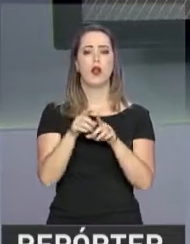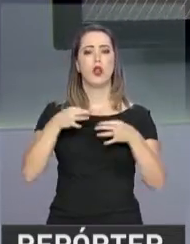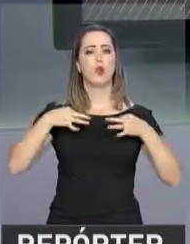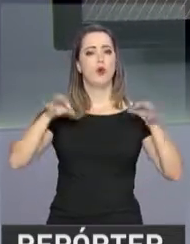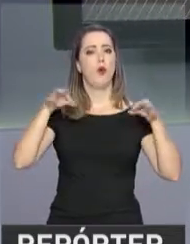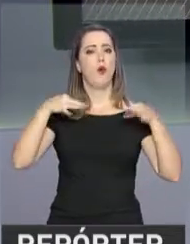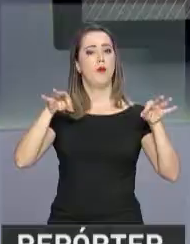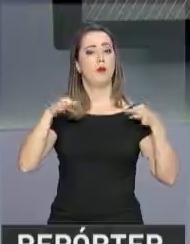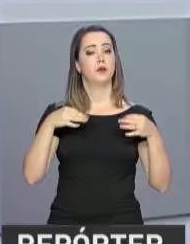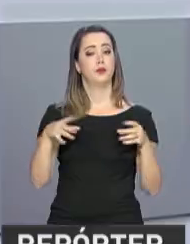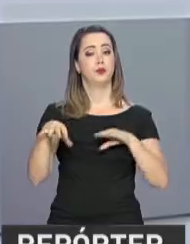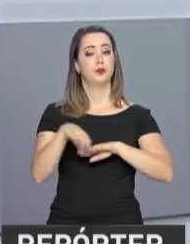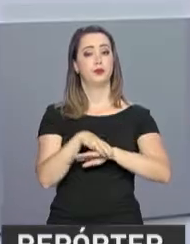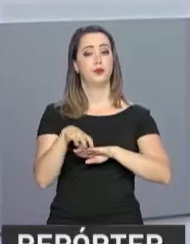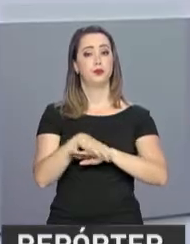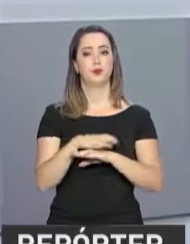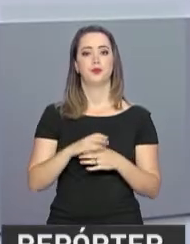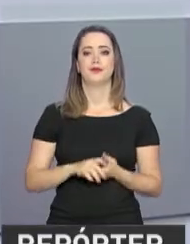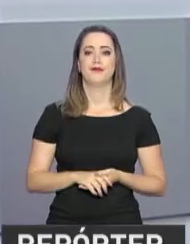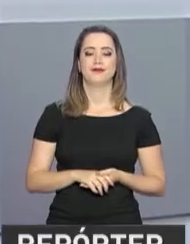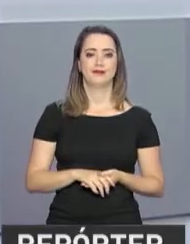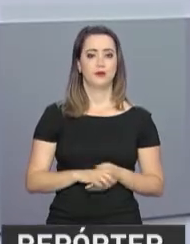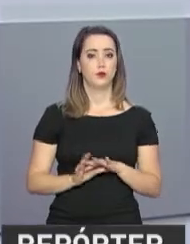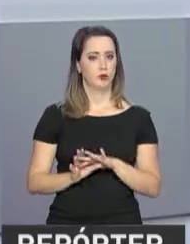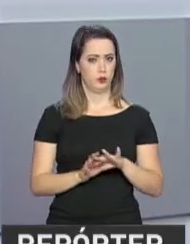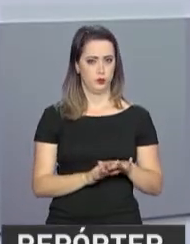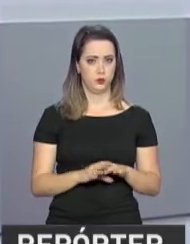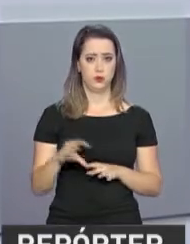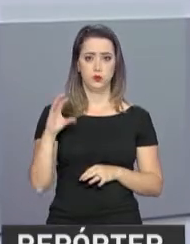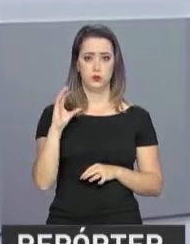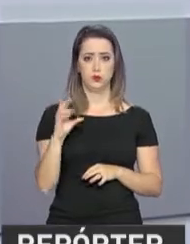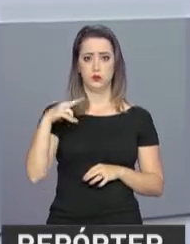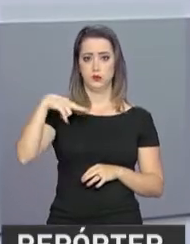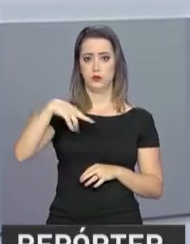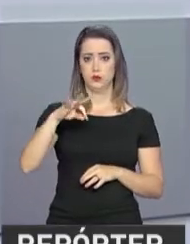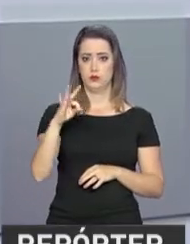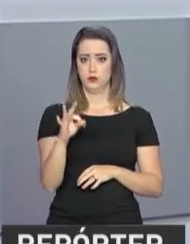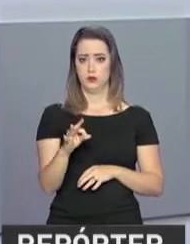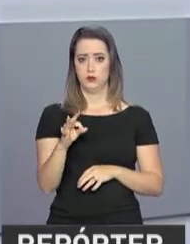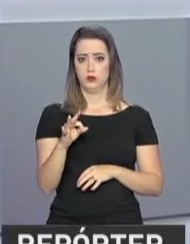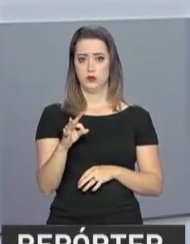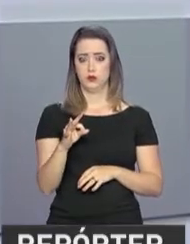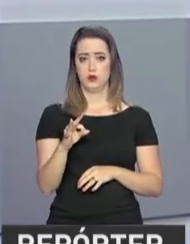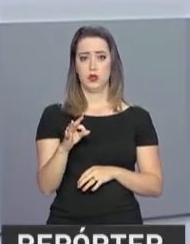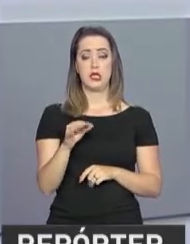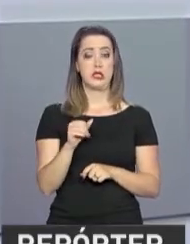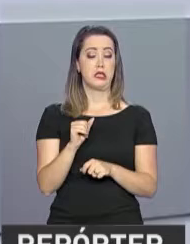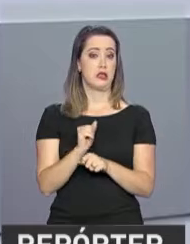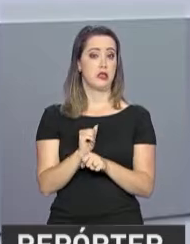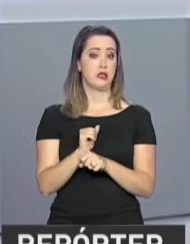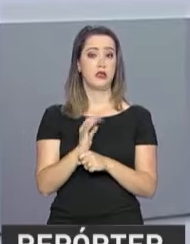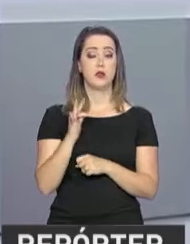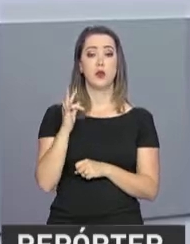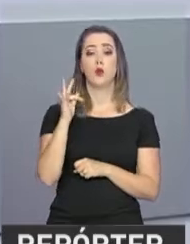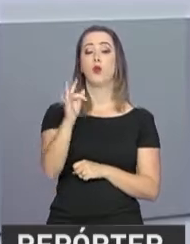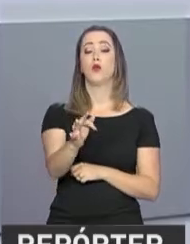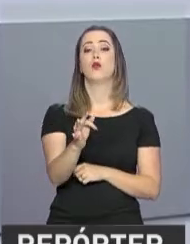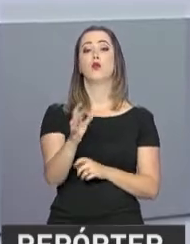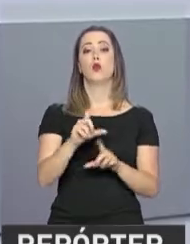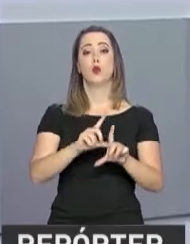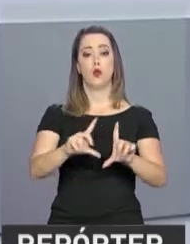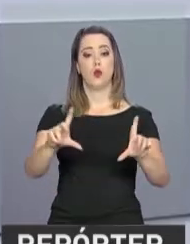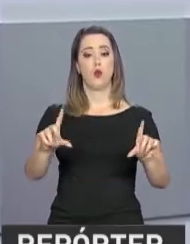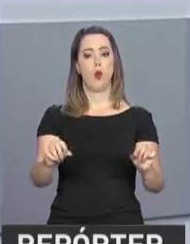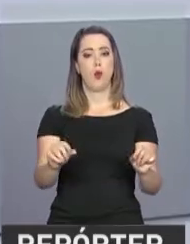calçados o conselho nacional de trânsito contran adiou a troca de placas dos veículos brasileiros no padrão dos países